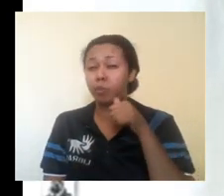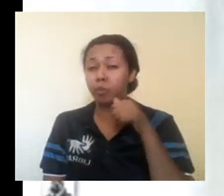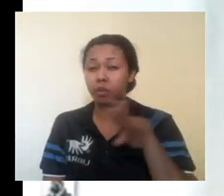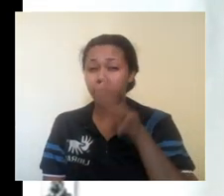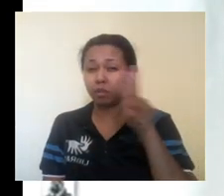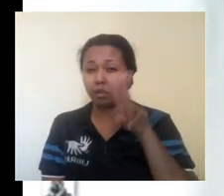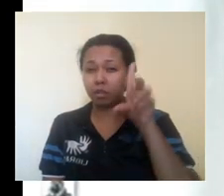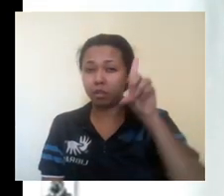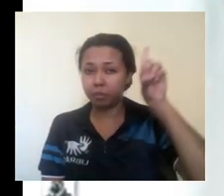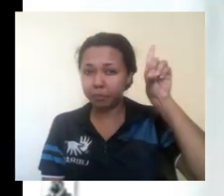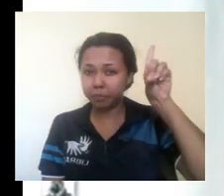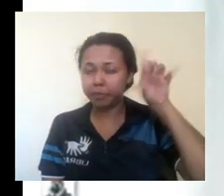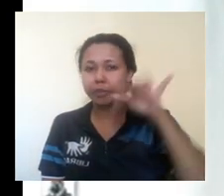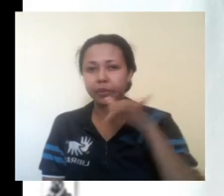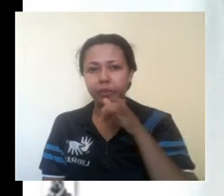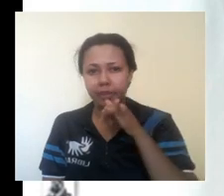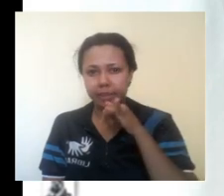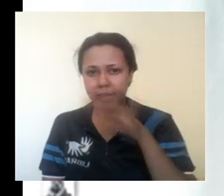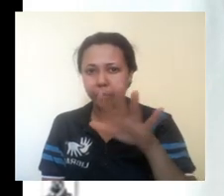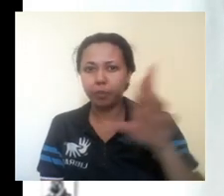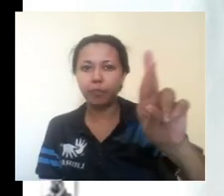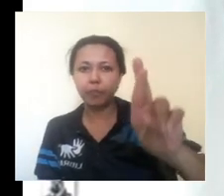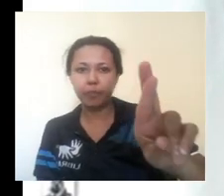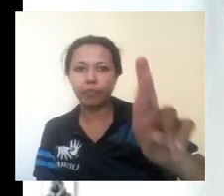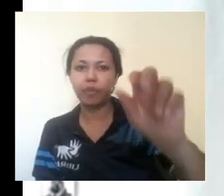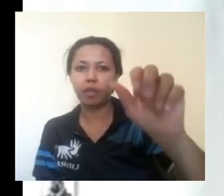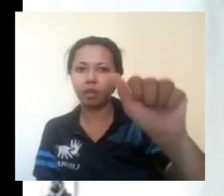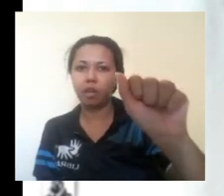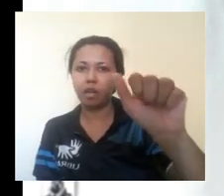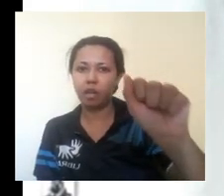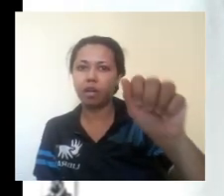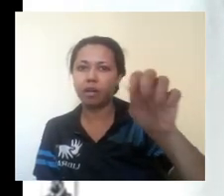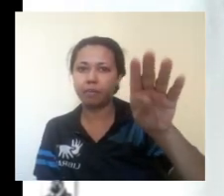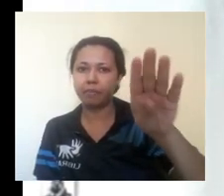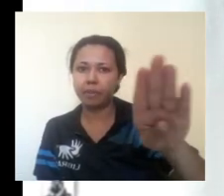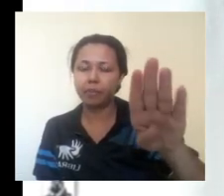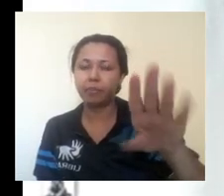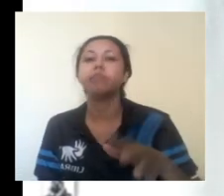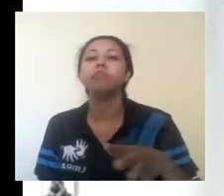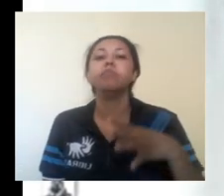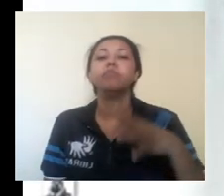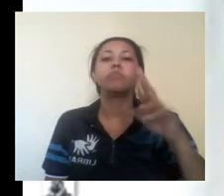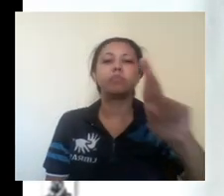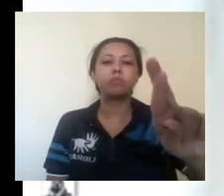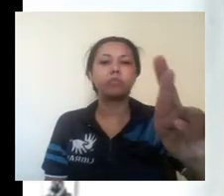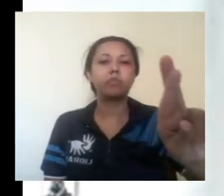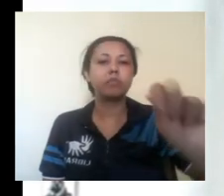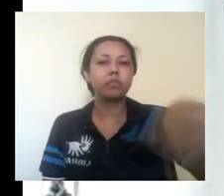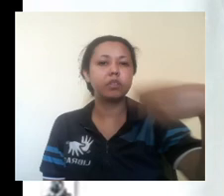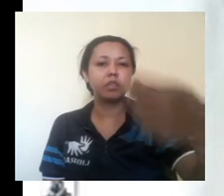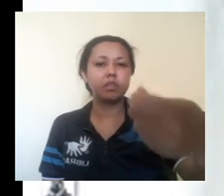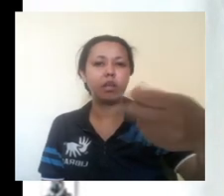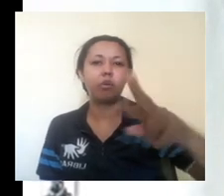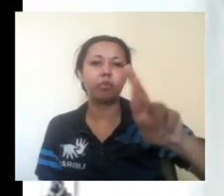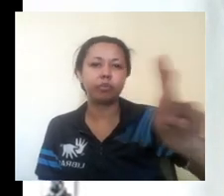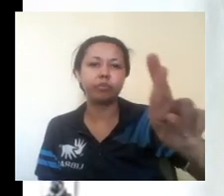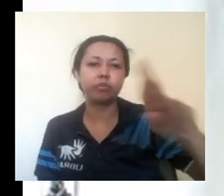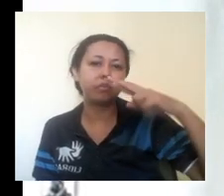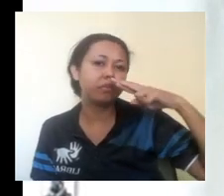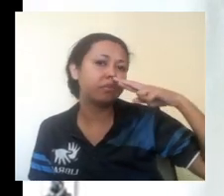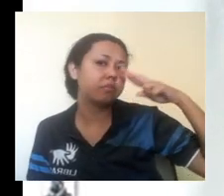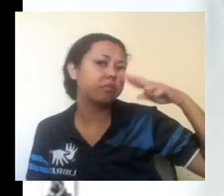Deus e se deixou usar por Deus, né? Mudou o seu caminho errado. E Raabe, ela é mencionada em Hebreus 11. Hebreus 11 é um